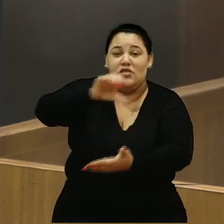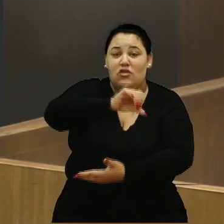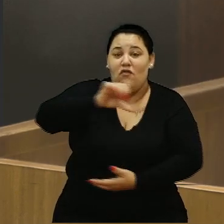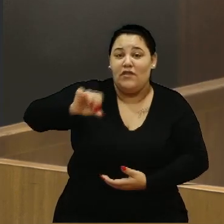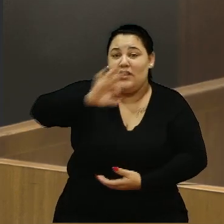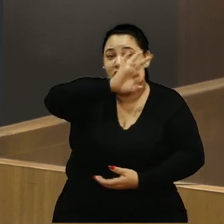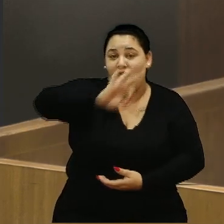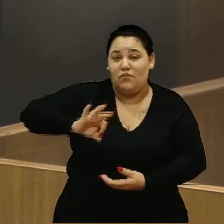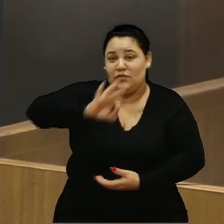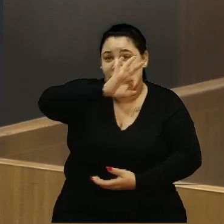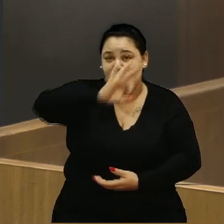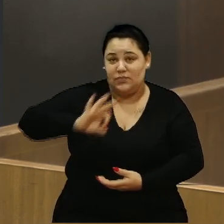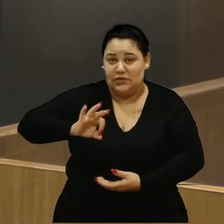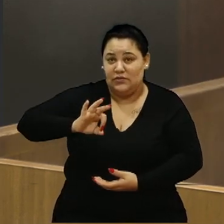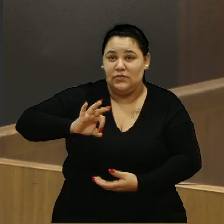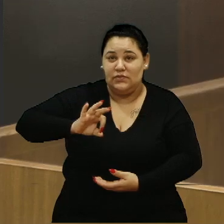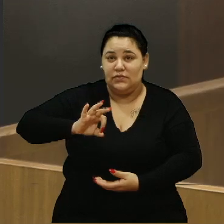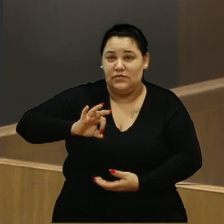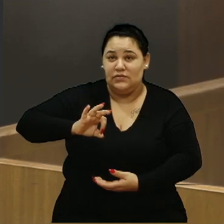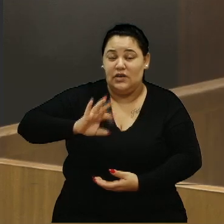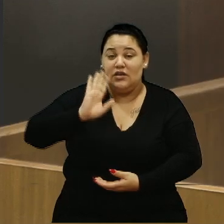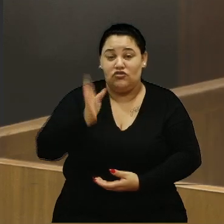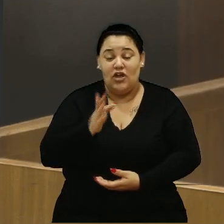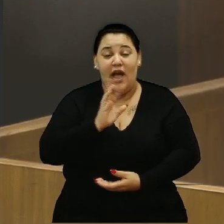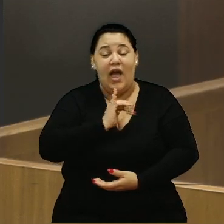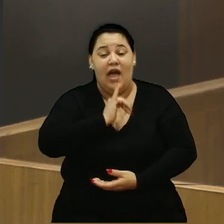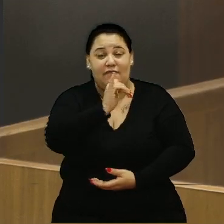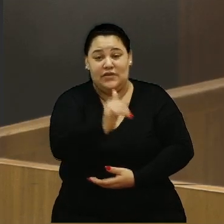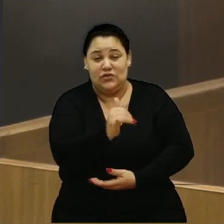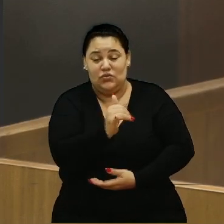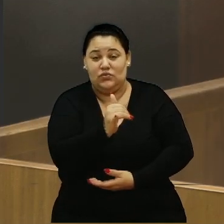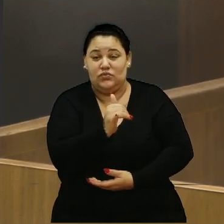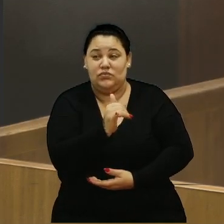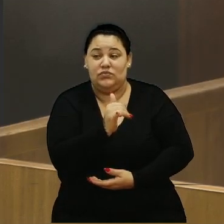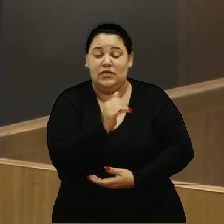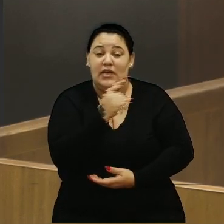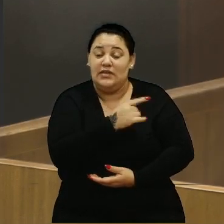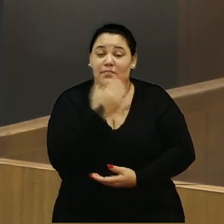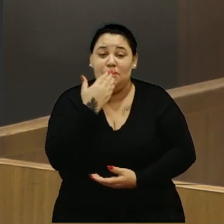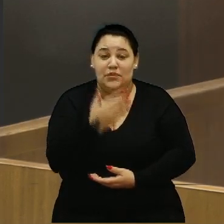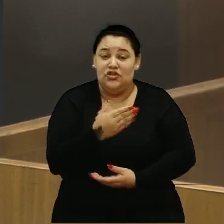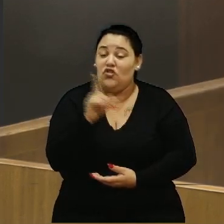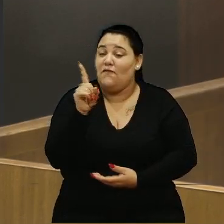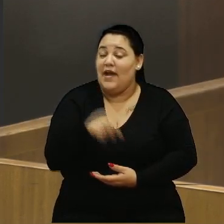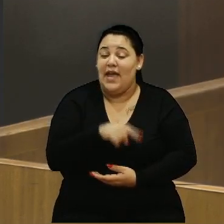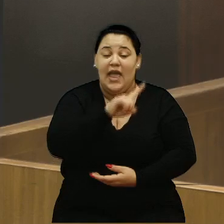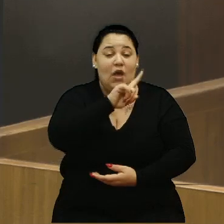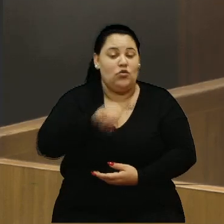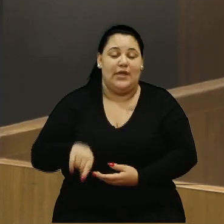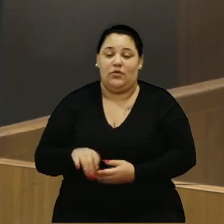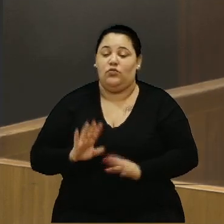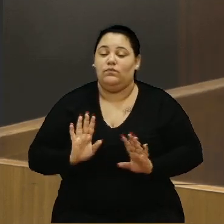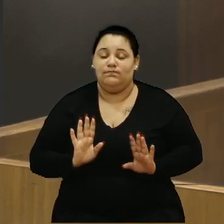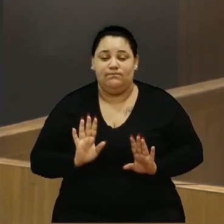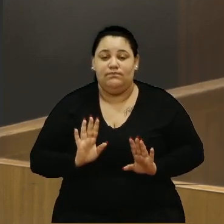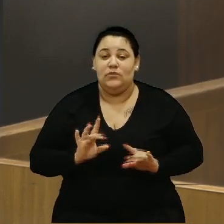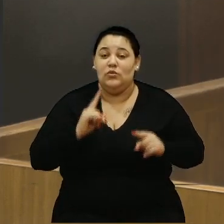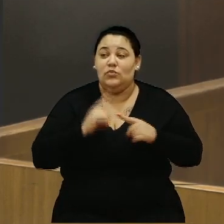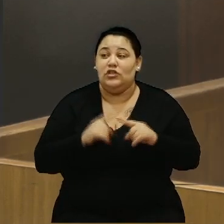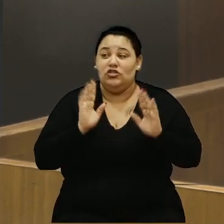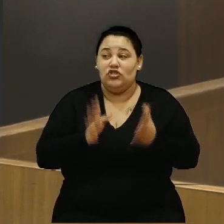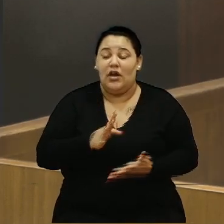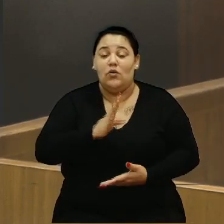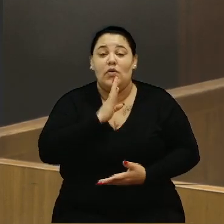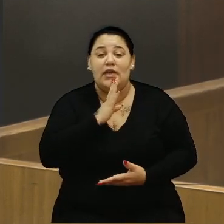99%, tá? 99% eu já digo para vocês, esse pedido será indeferido, porque a gente já conhece como é